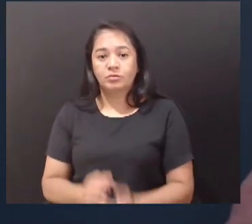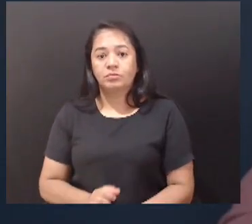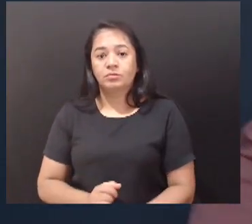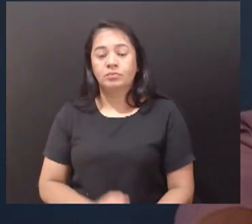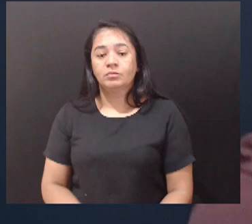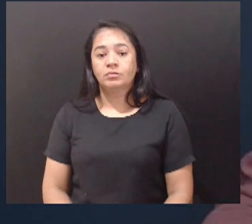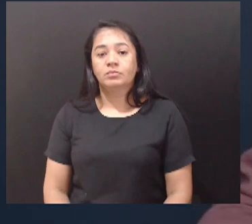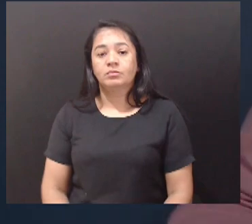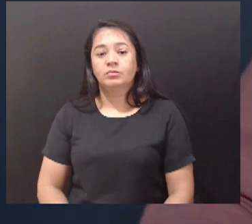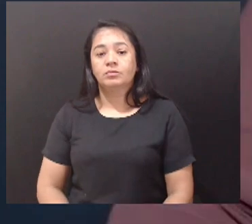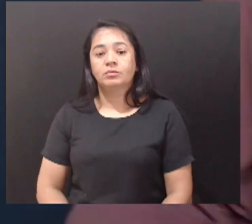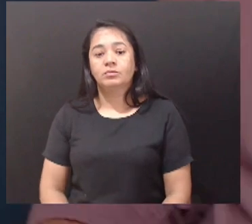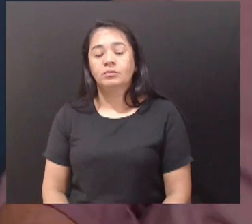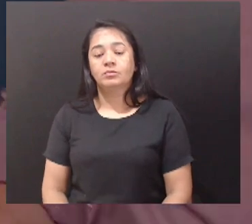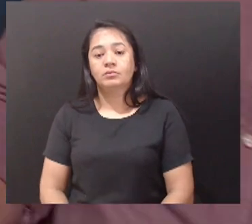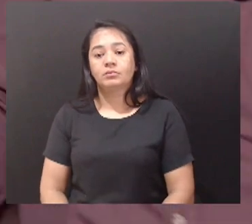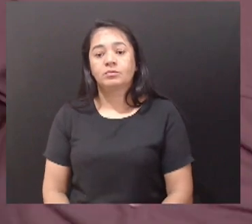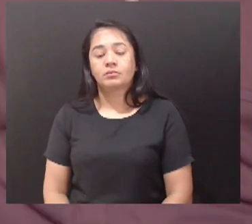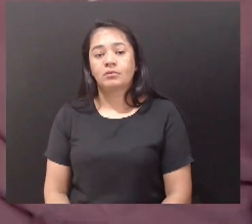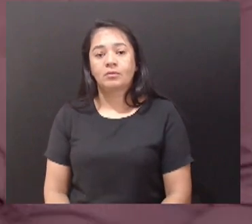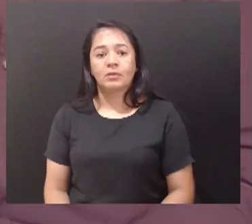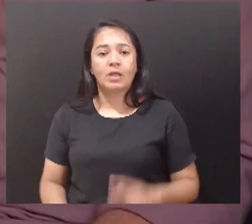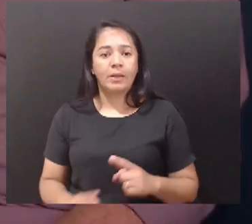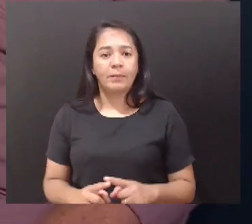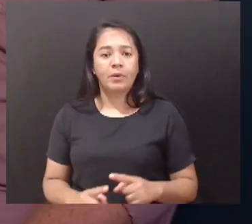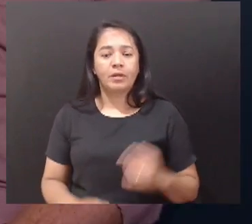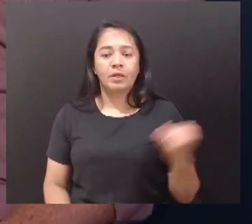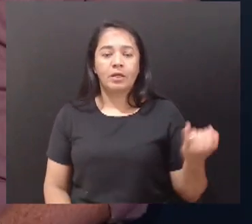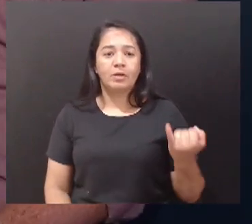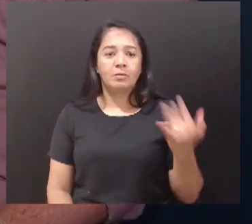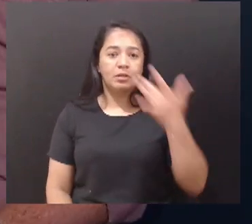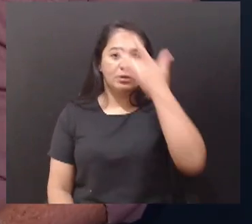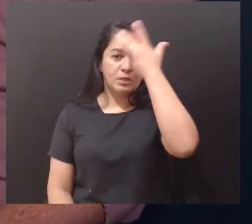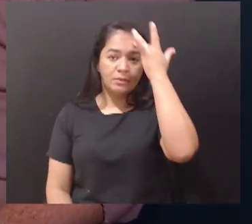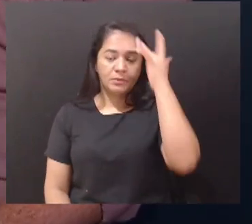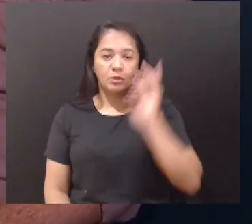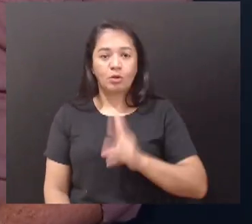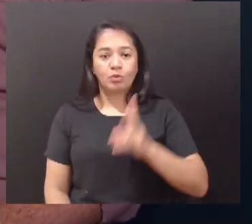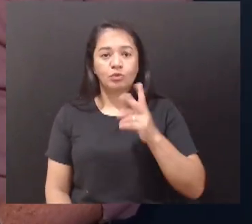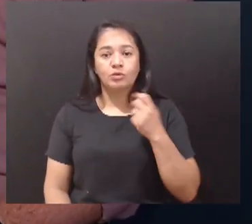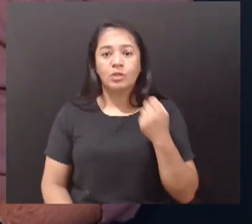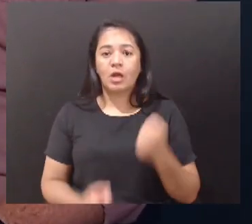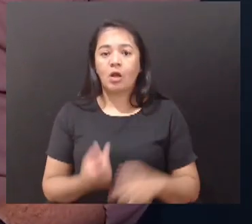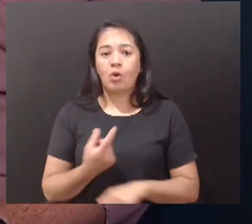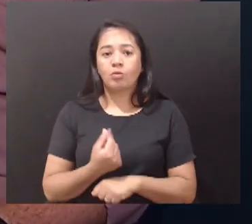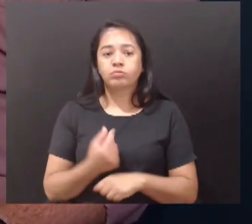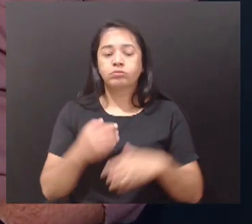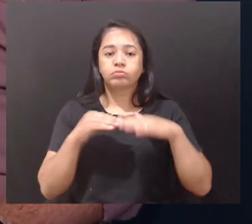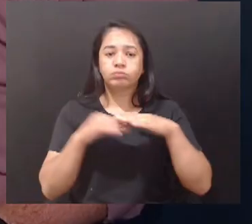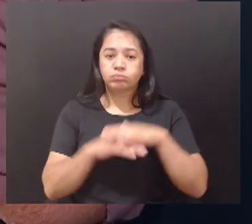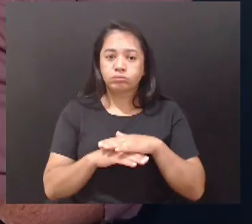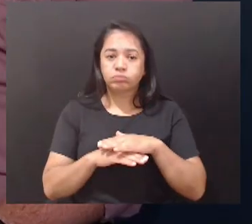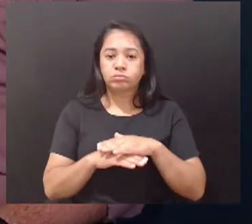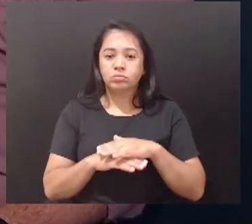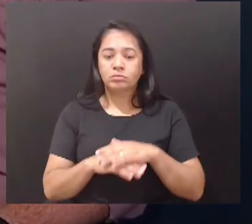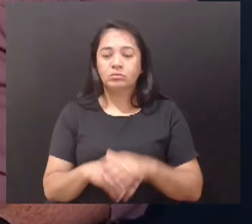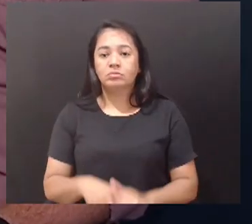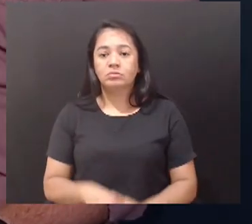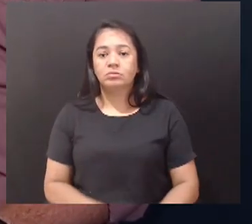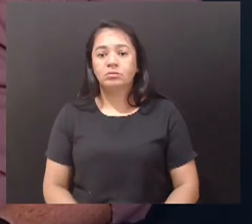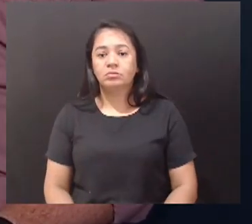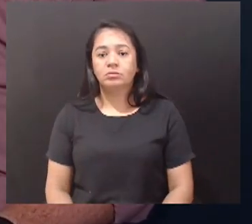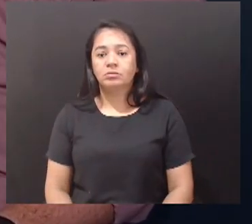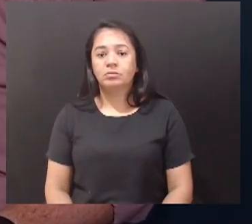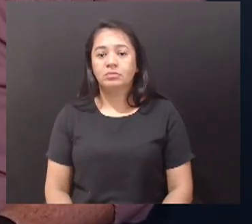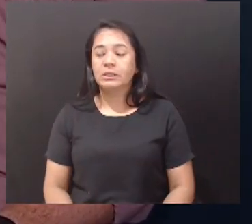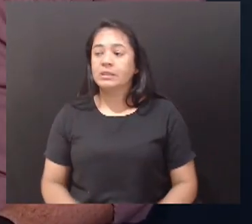E Ronaldo, e por que é importante, né, a pessoa manter algum dinheiro guardado, esse investimento, né? Uma reservinha sempre é bem-vinda,